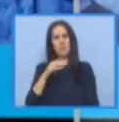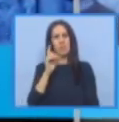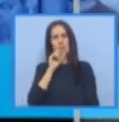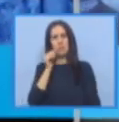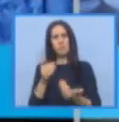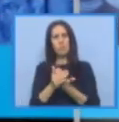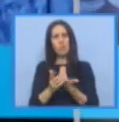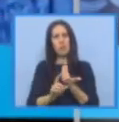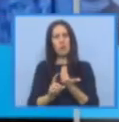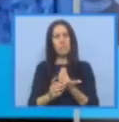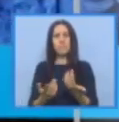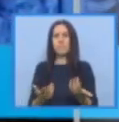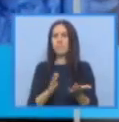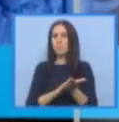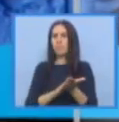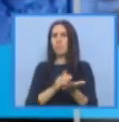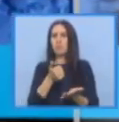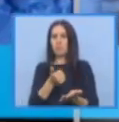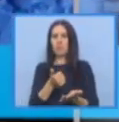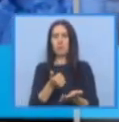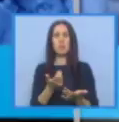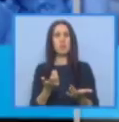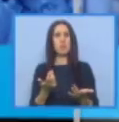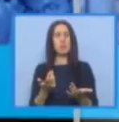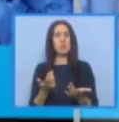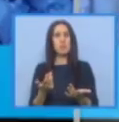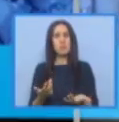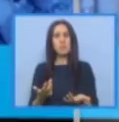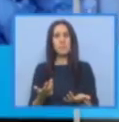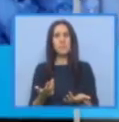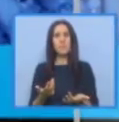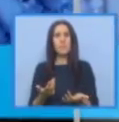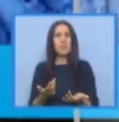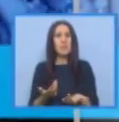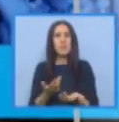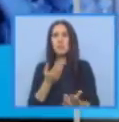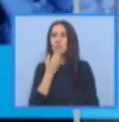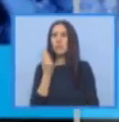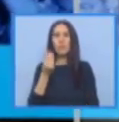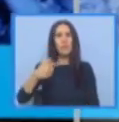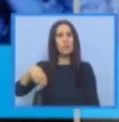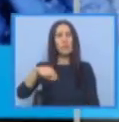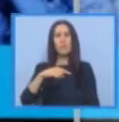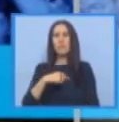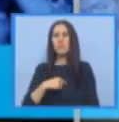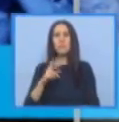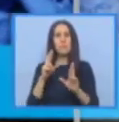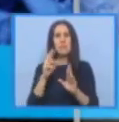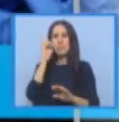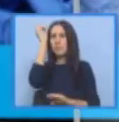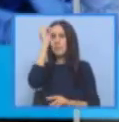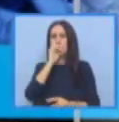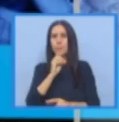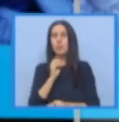ou não, e isso prova bem que é uma juventude sem nenhuma esperança. E do